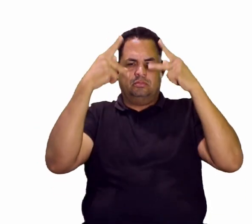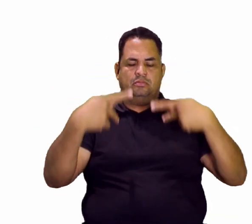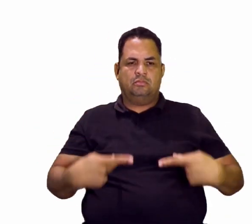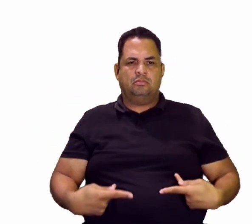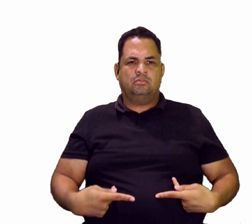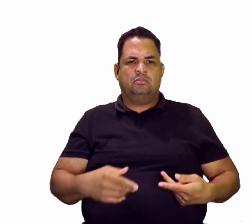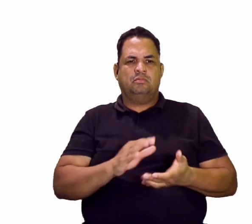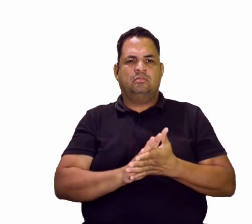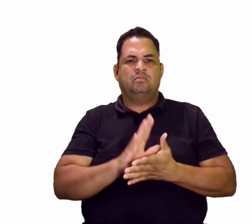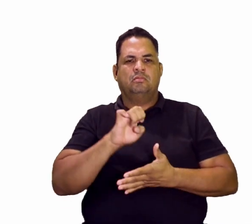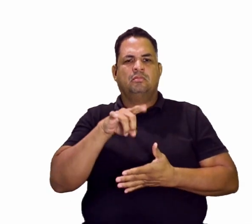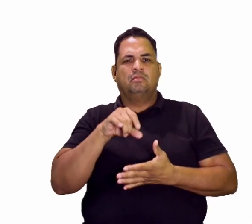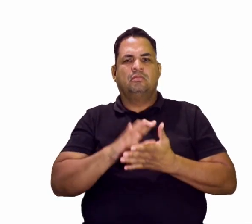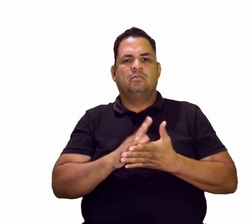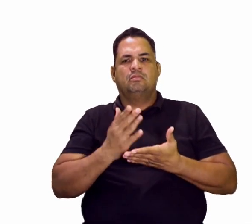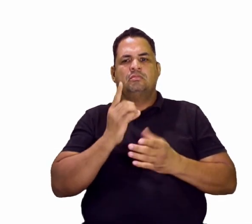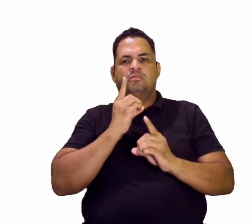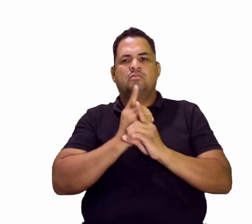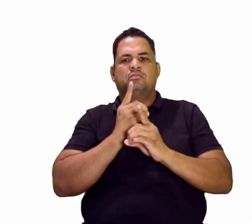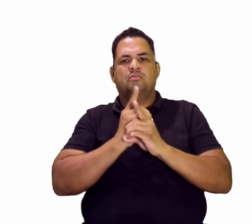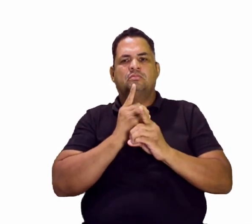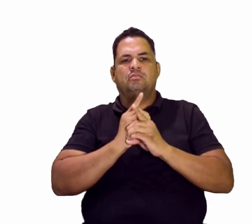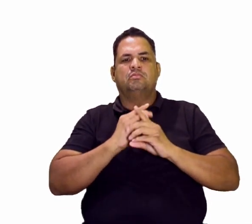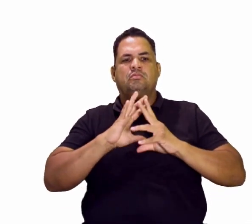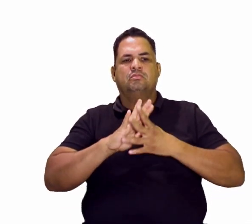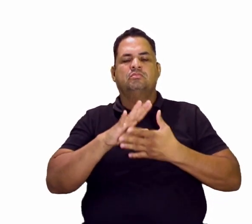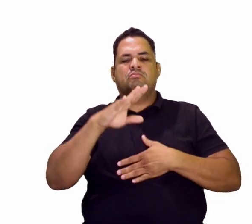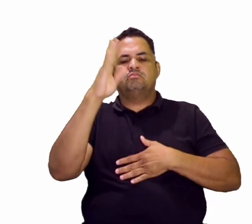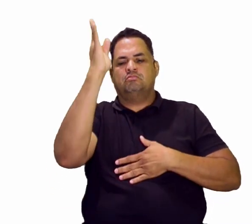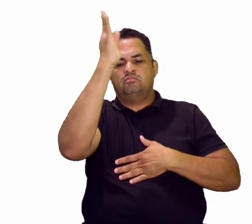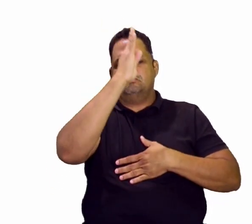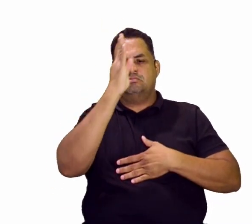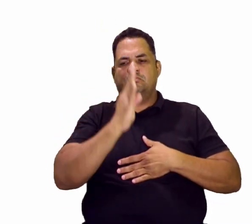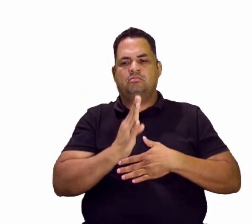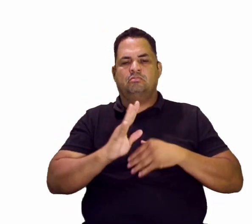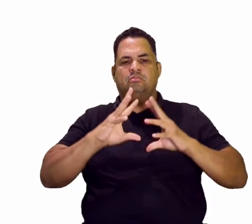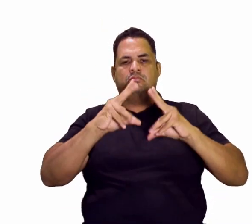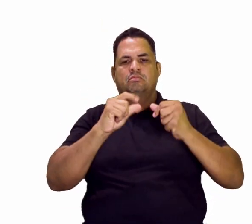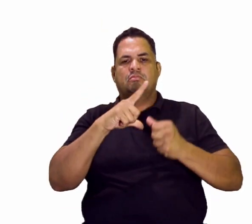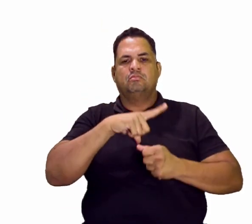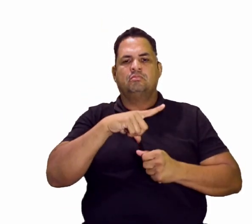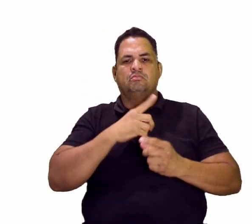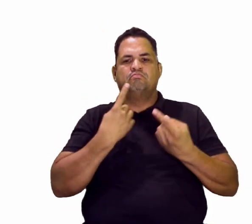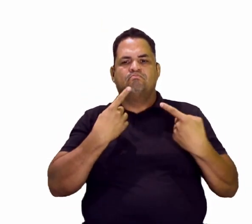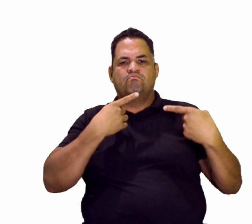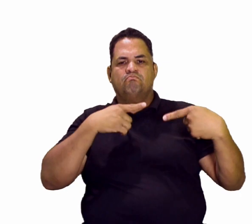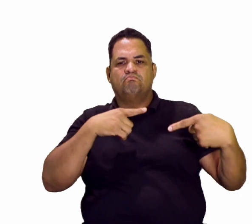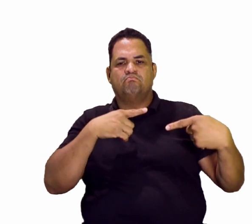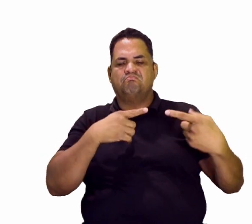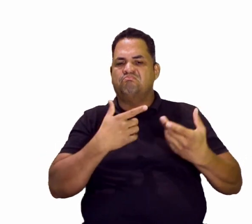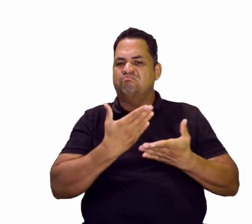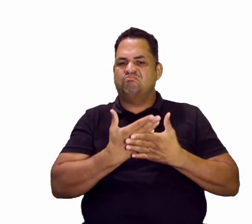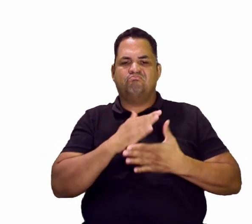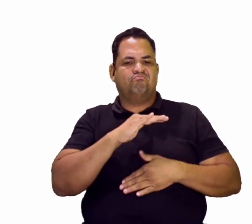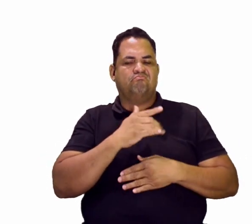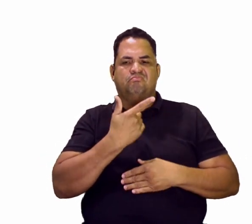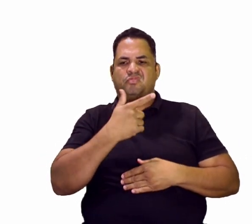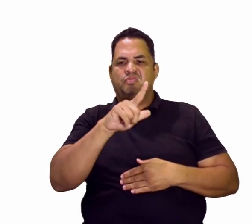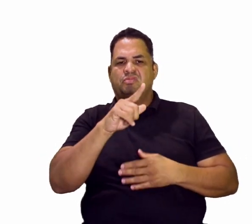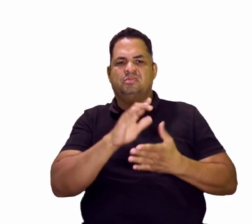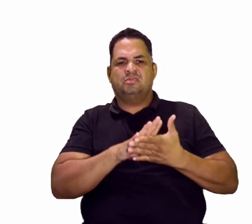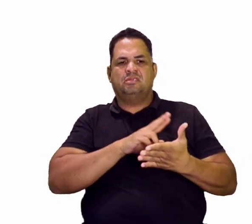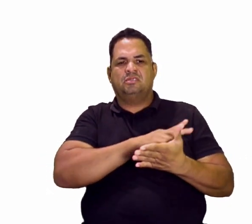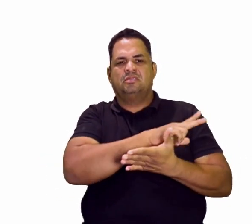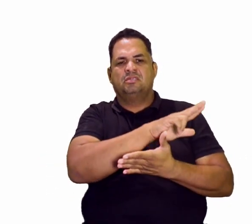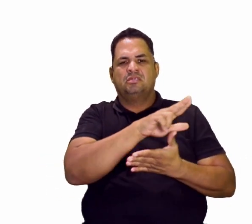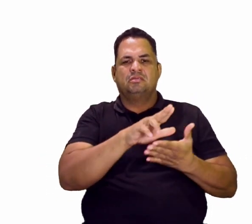O Aedes é amplamente encontrado em todo o território nacional e tem sido combatido sem sucesso há